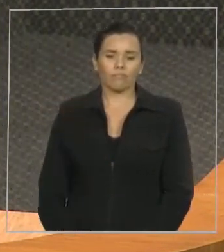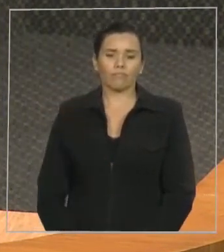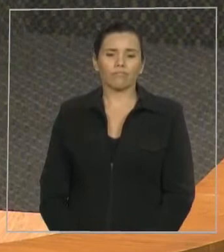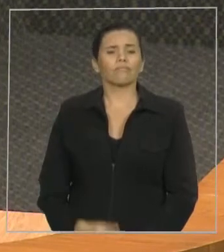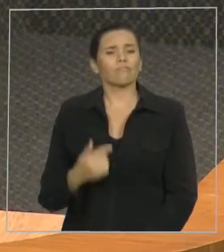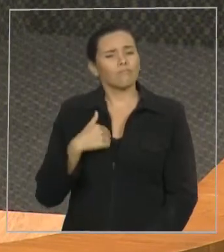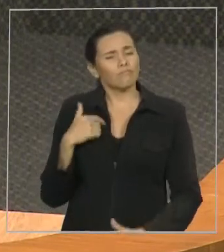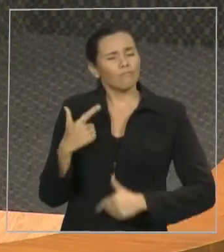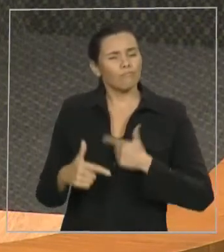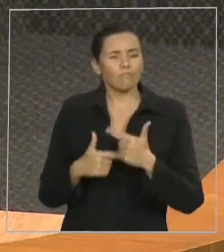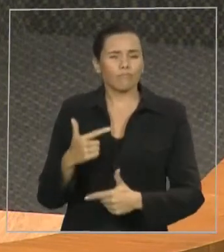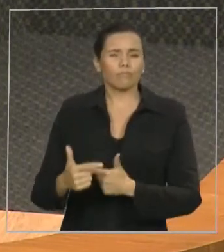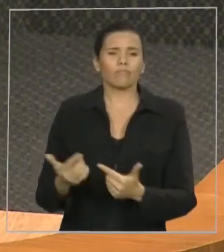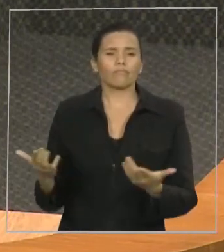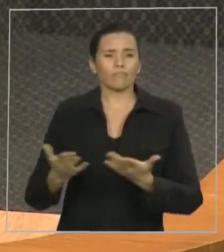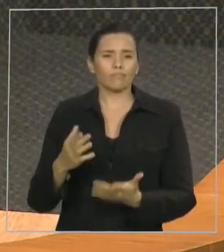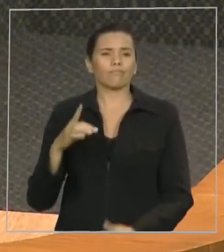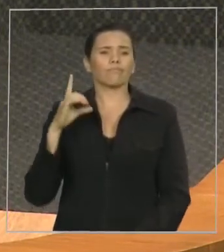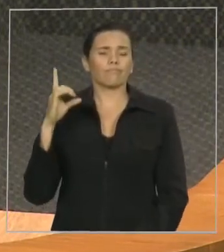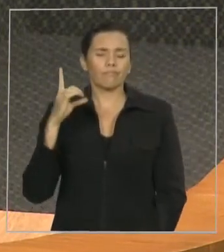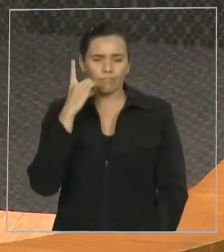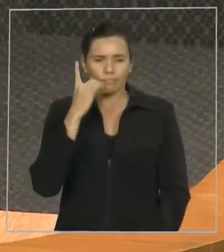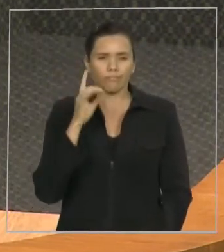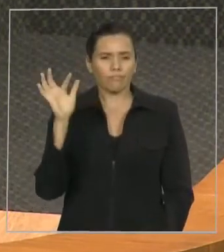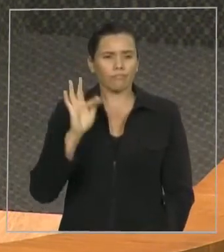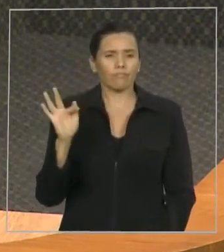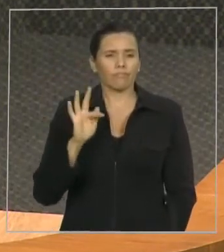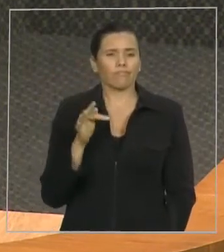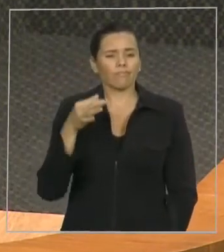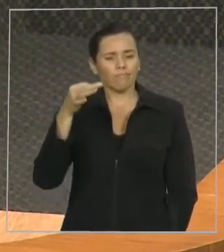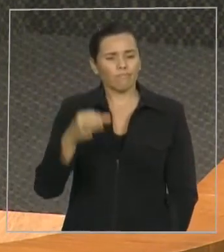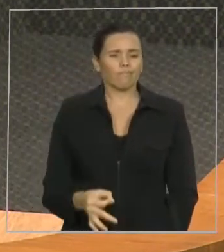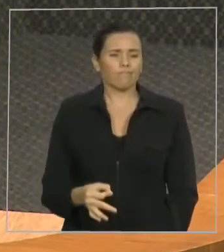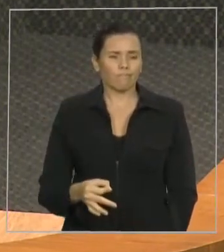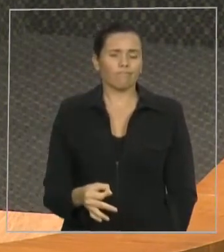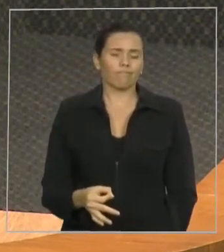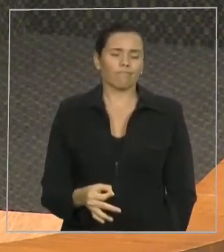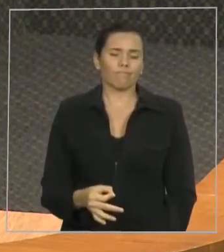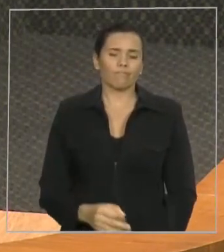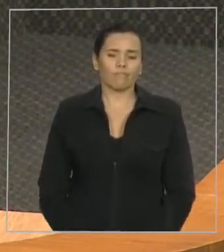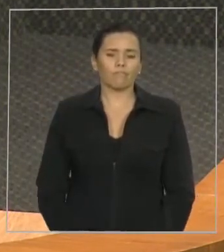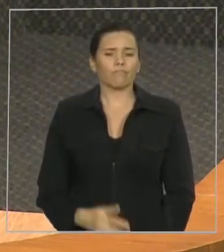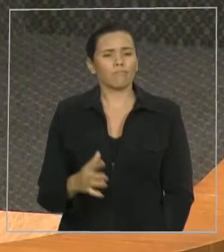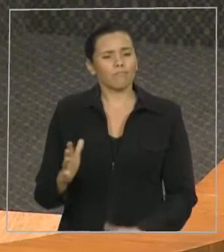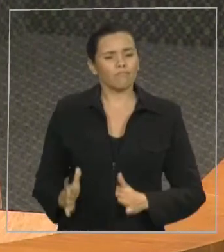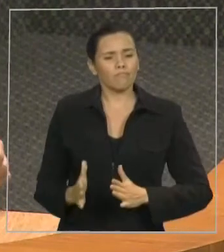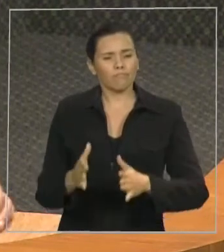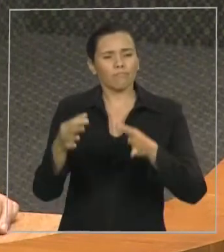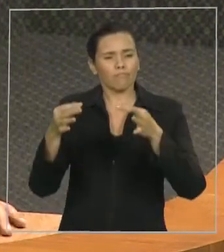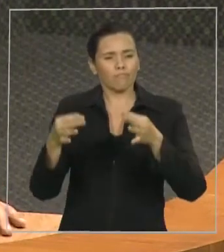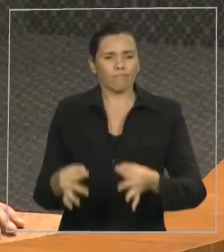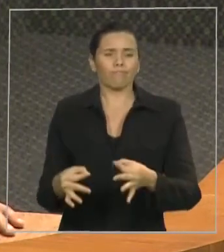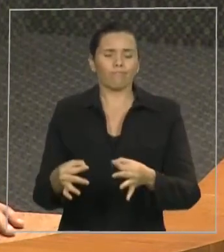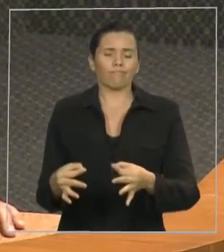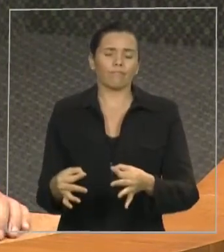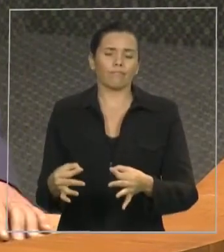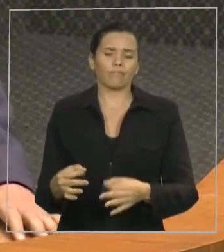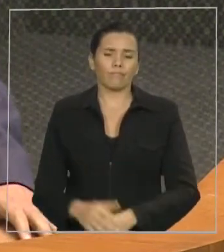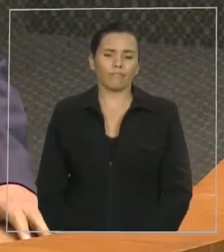mesma disposição, com a mesma convicção que nos trouxe para cá desde o primeiro mandato